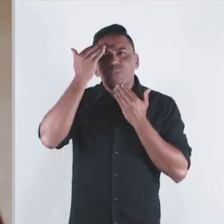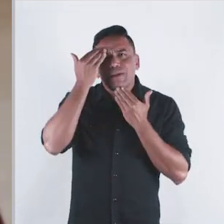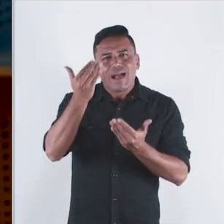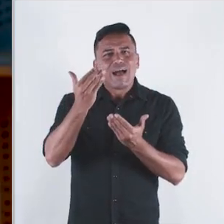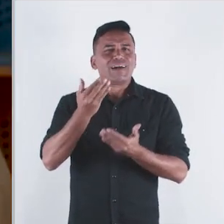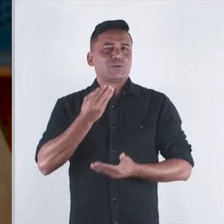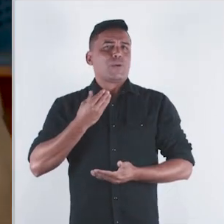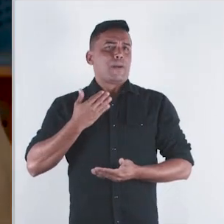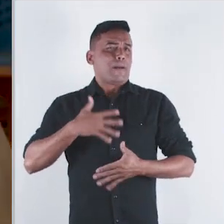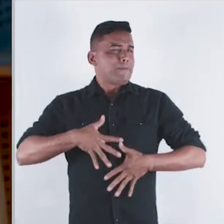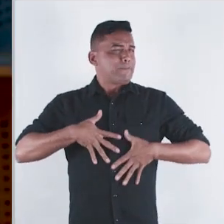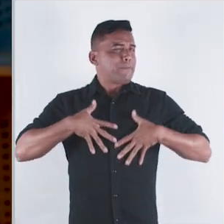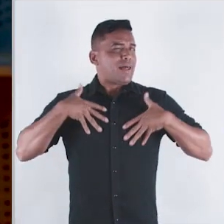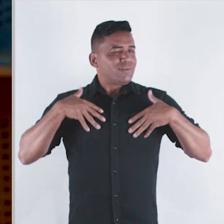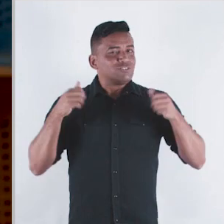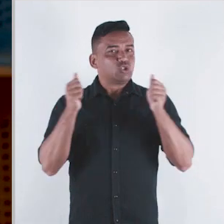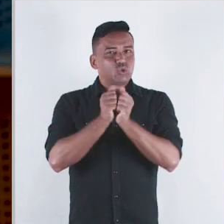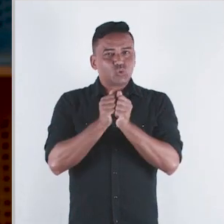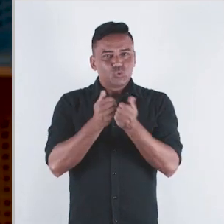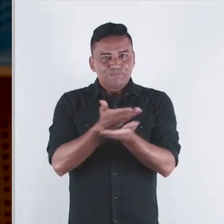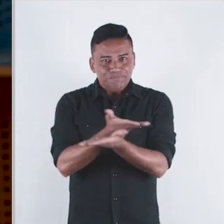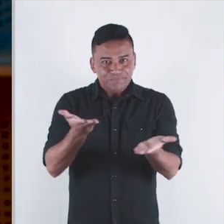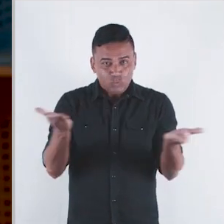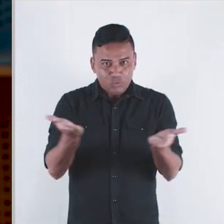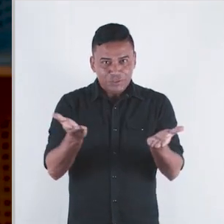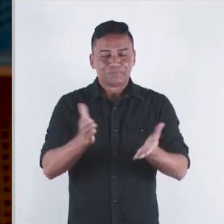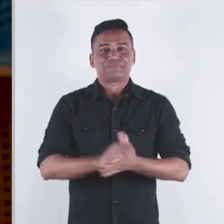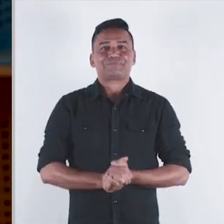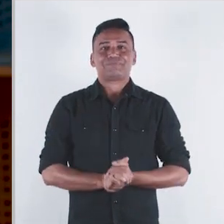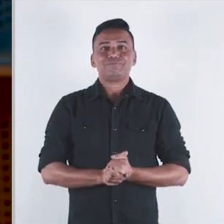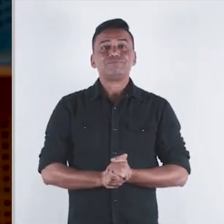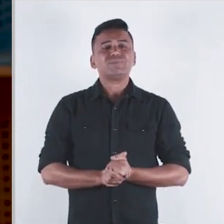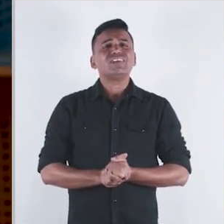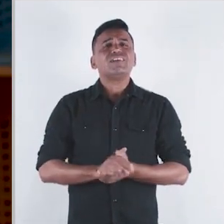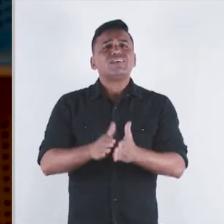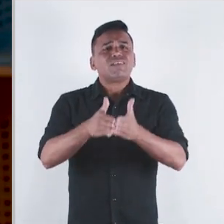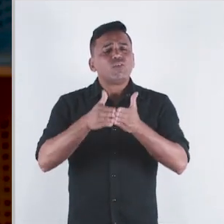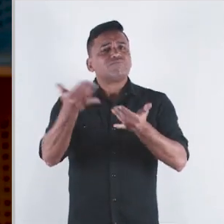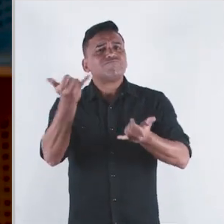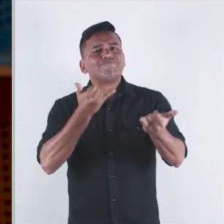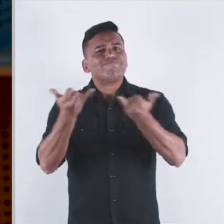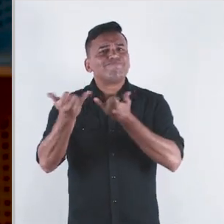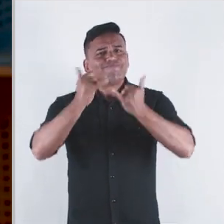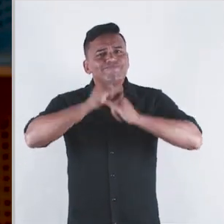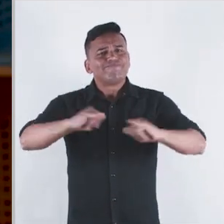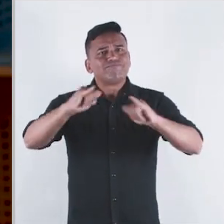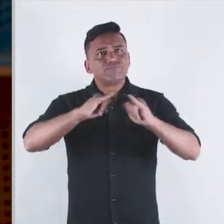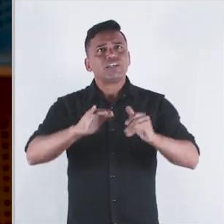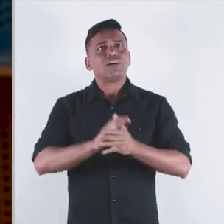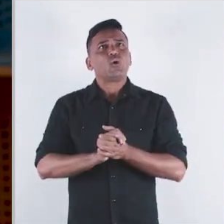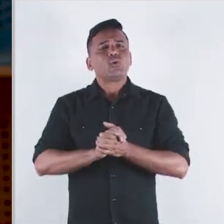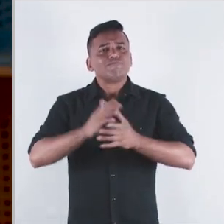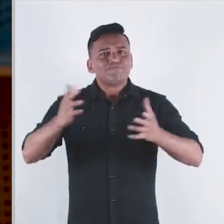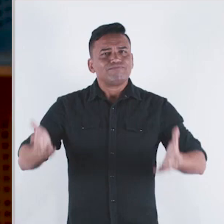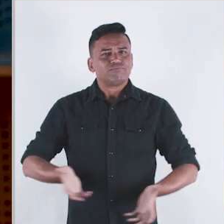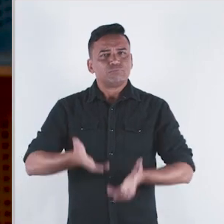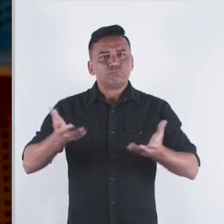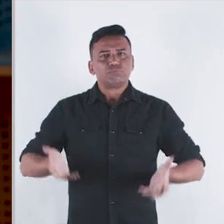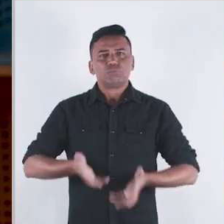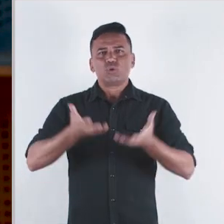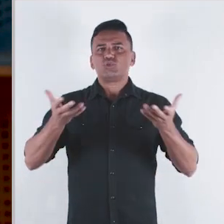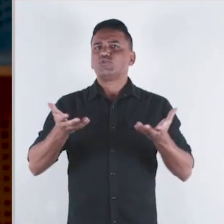vocês. Eu queria que você começasse nos contando o que motivou